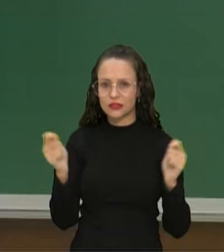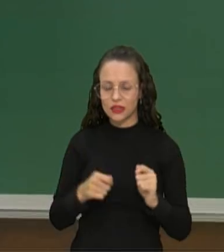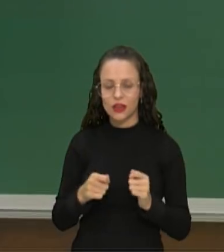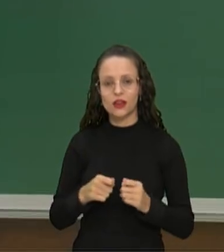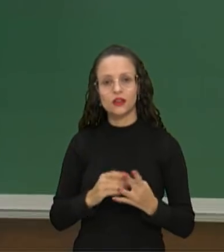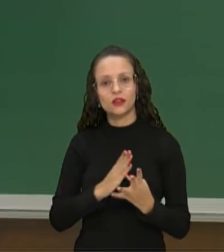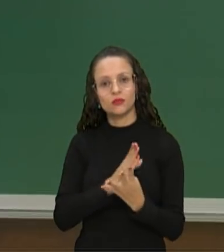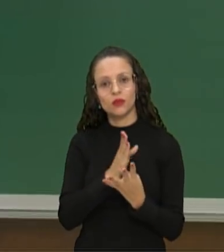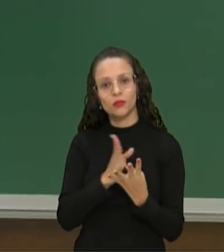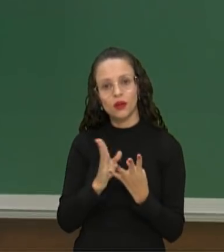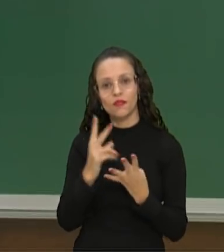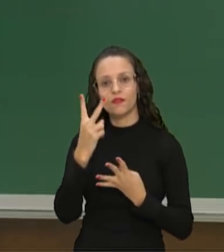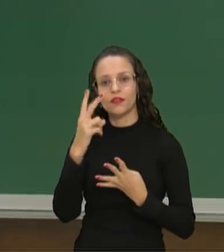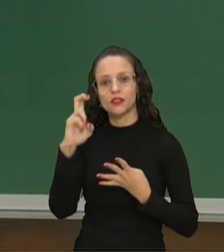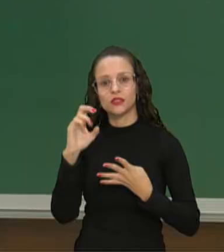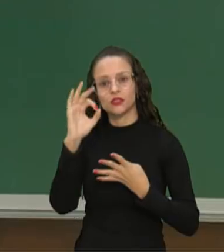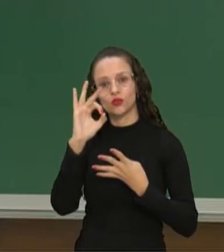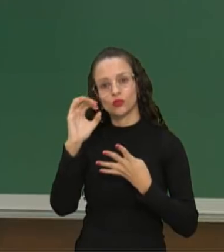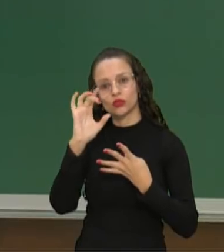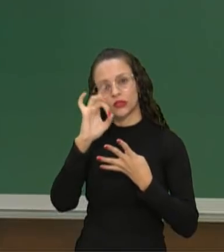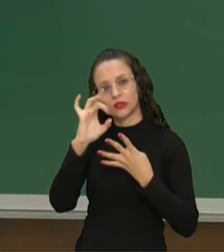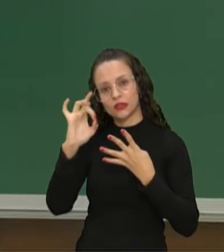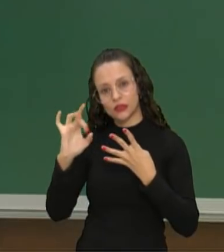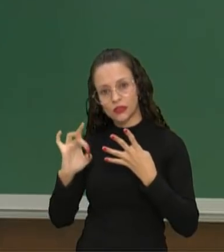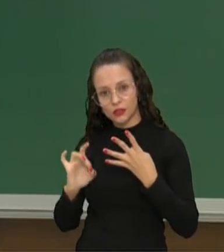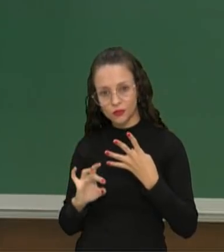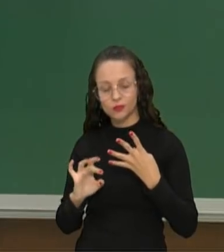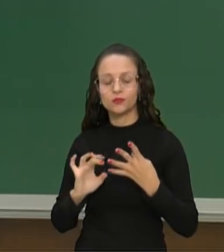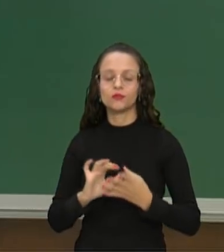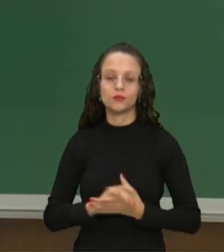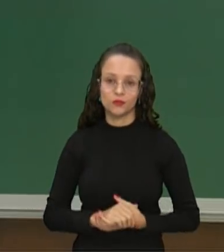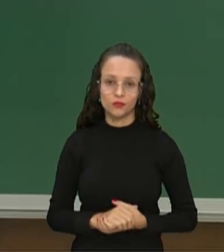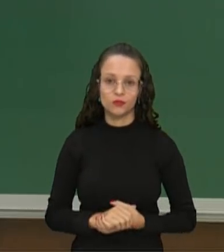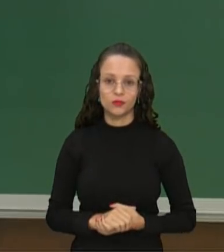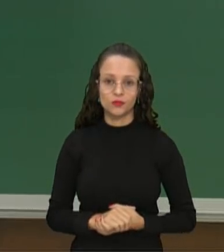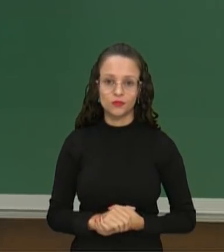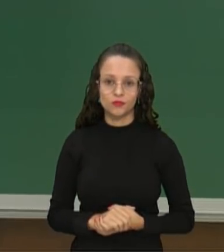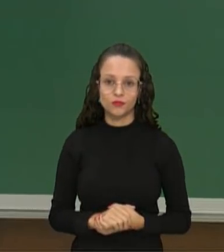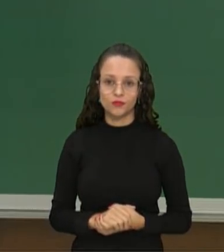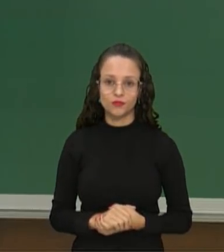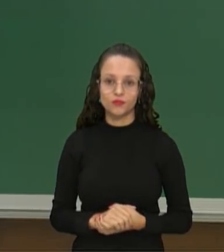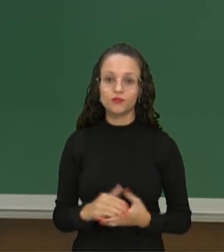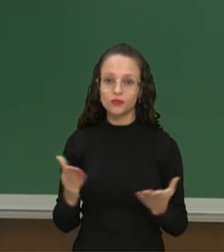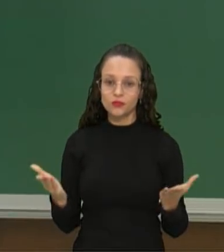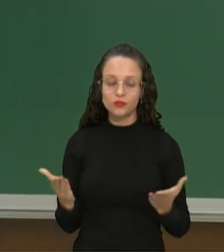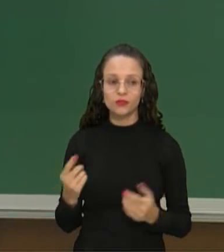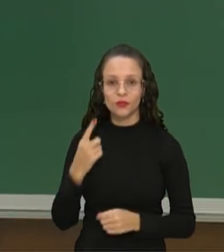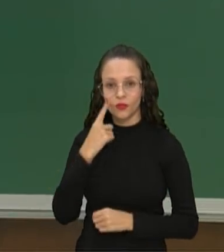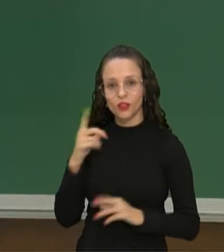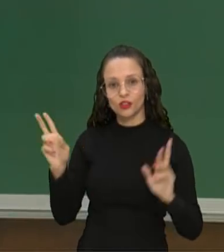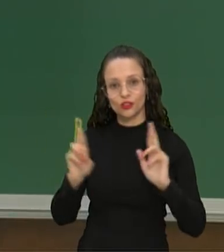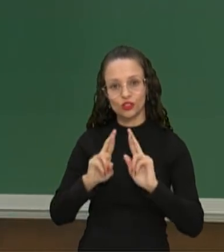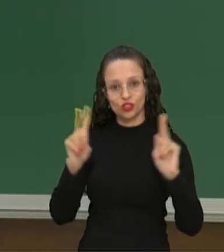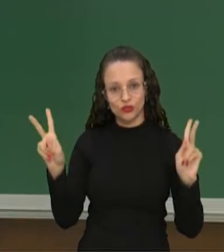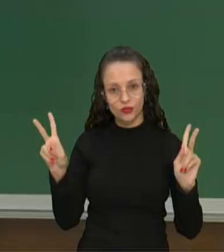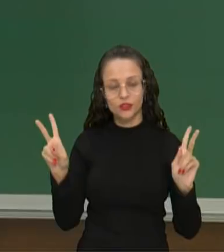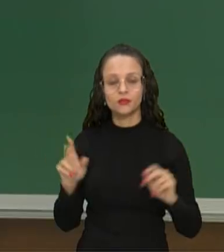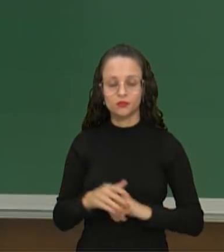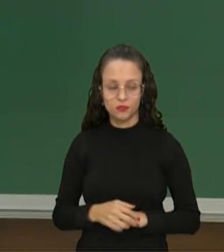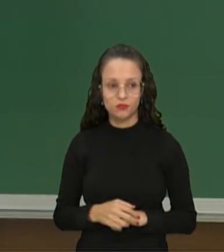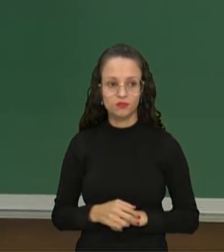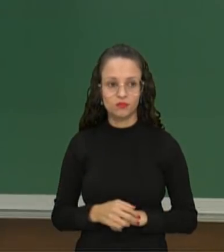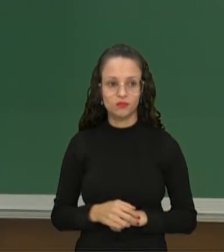eu tinha 25% de chance de ocorrer cada um desses eventos. Tá? Então, aqui está a diferença na formação dos